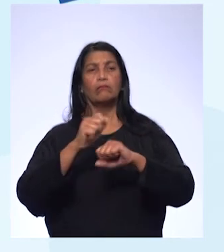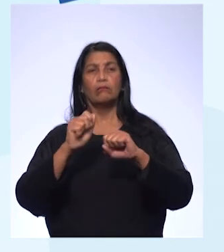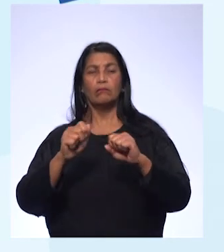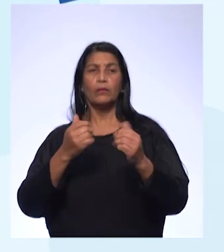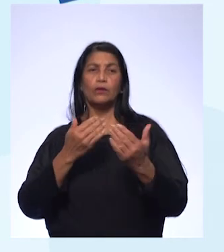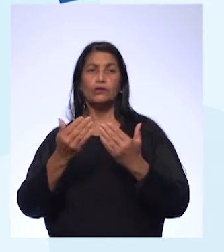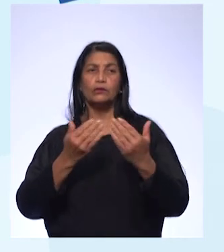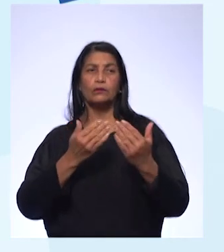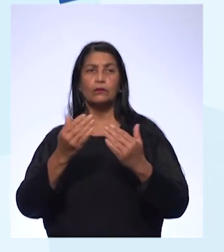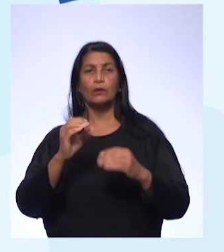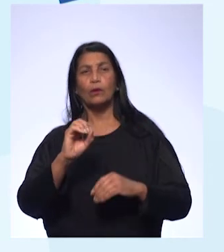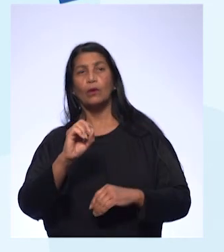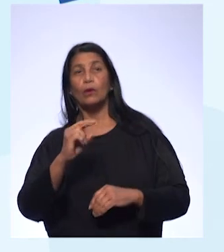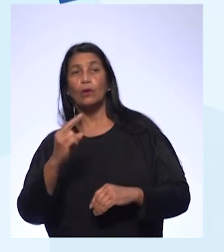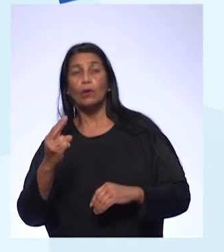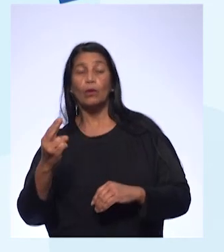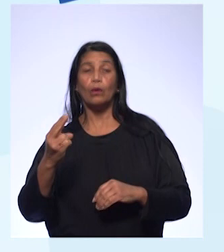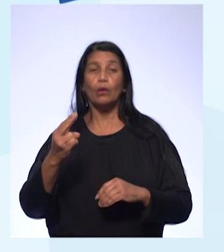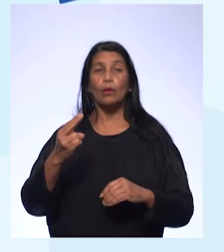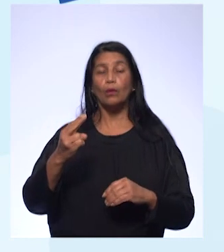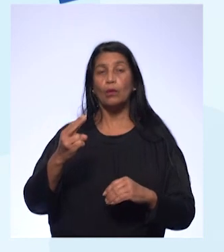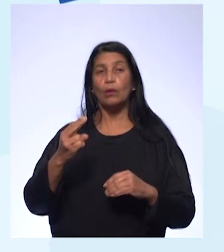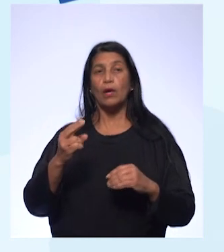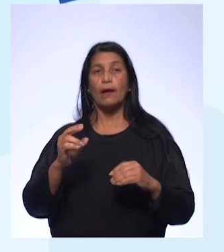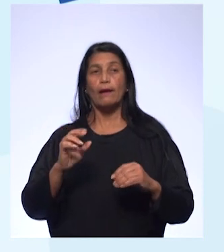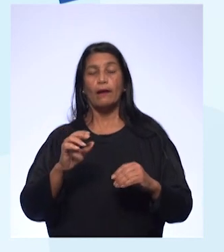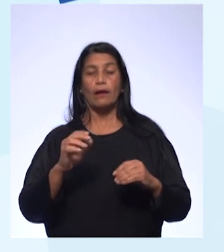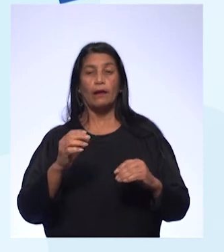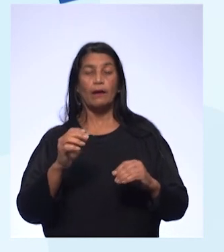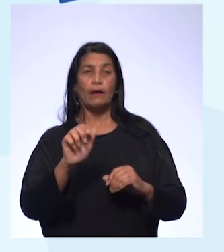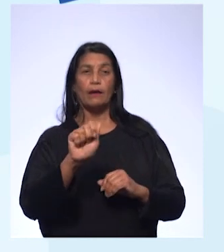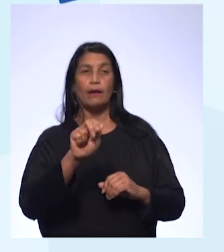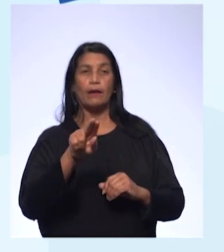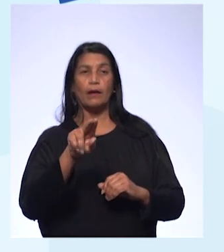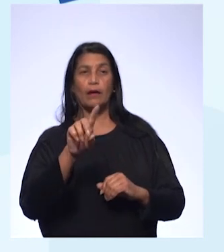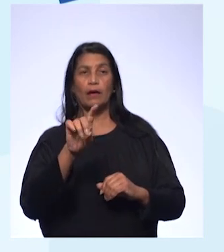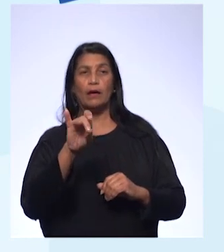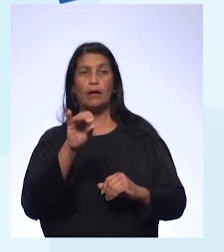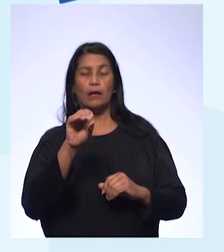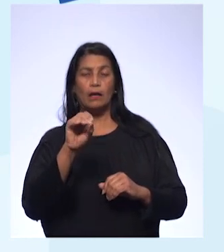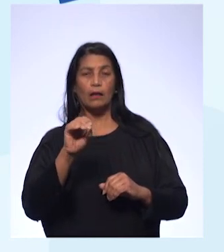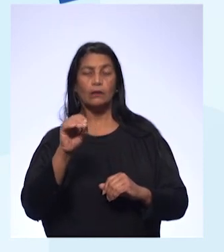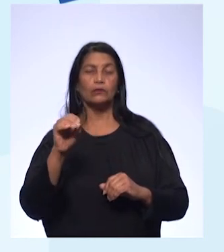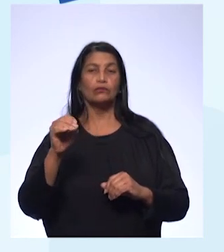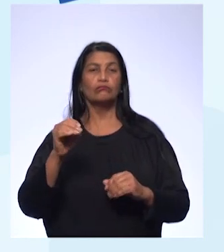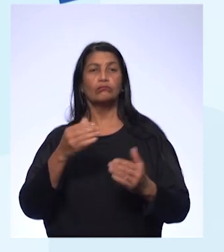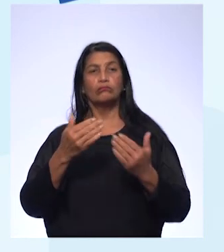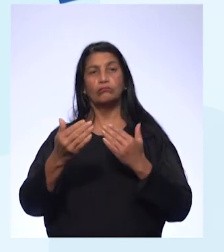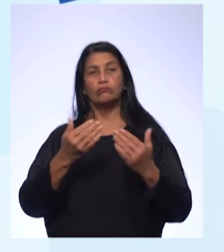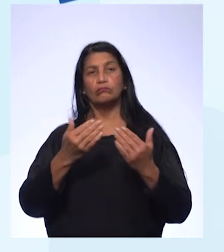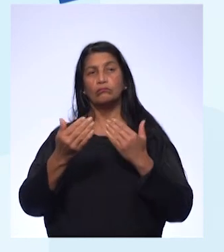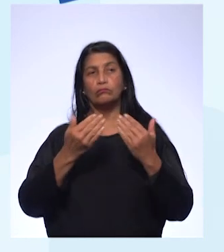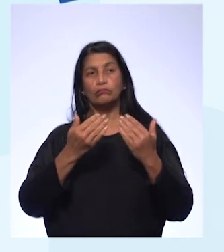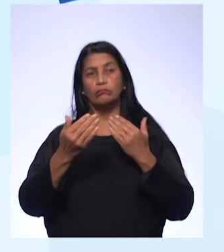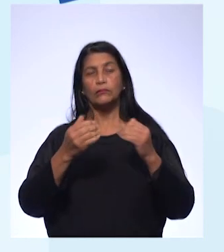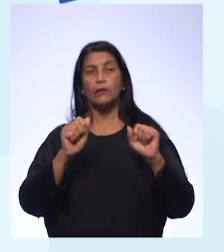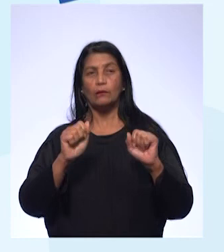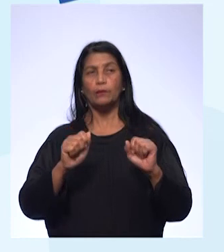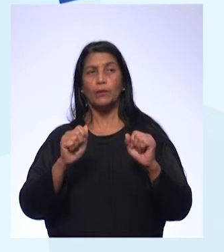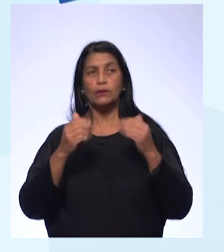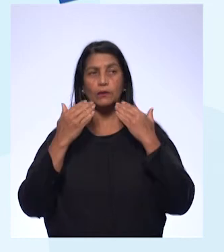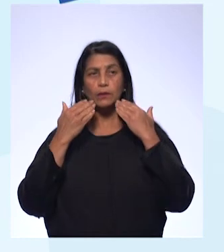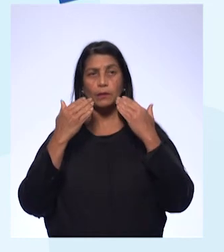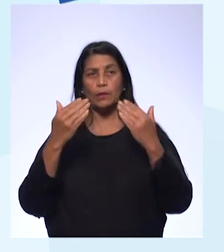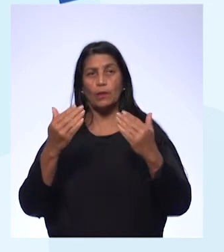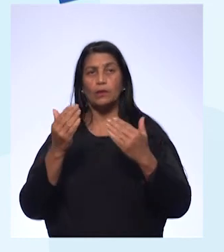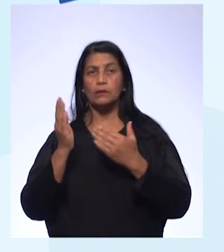mesmo por simples áudios. Vocês podem fazer este debate aí conforme tem as instruções aí na tela para